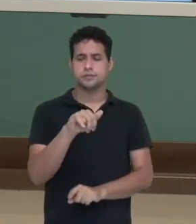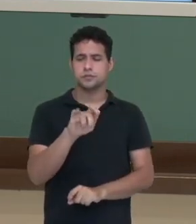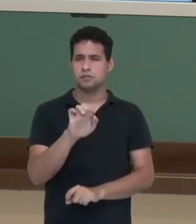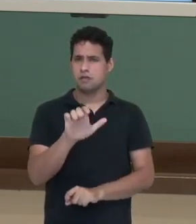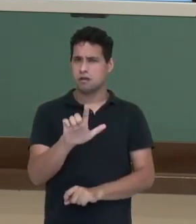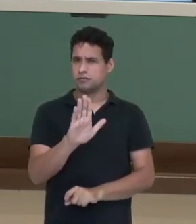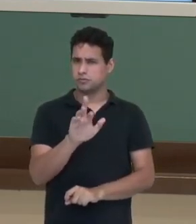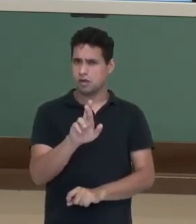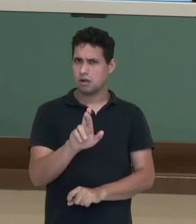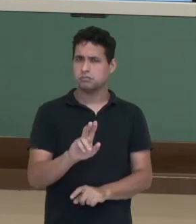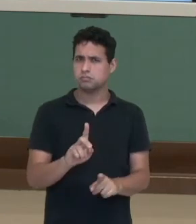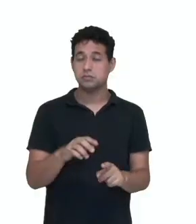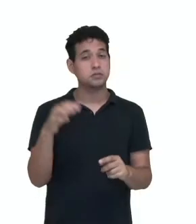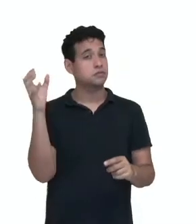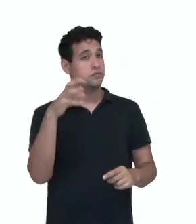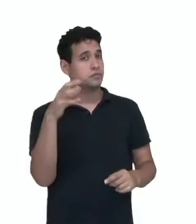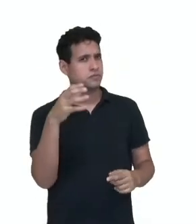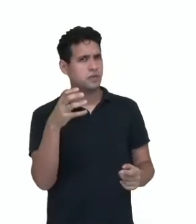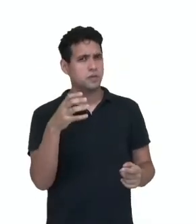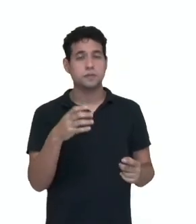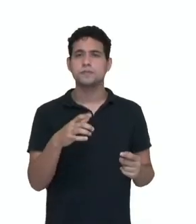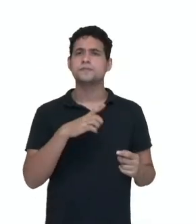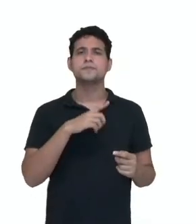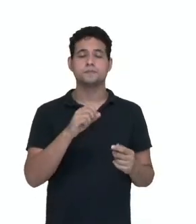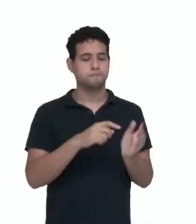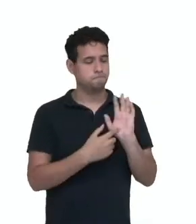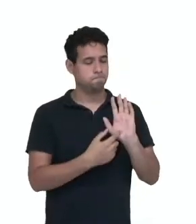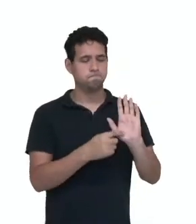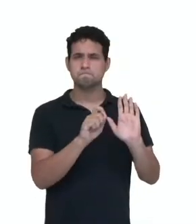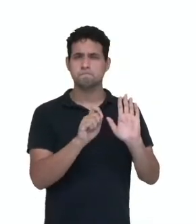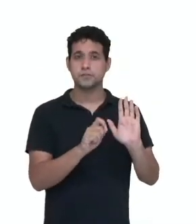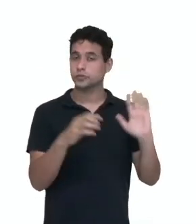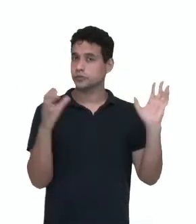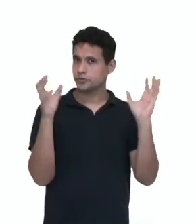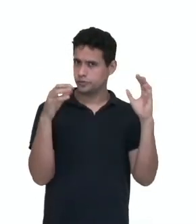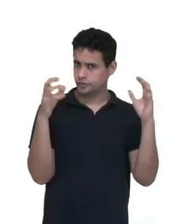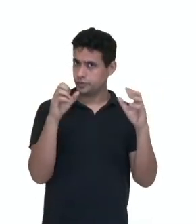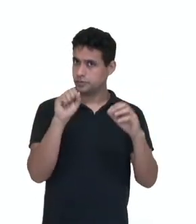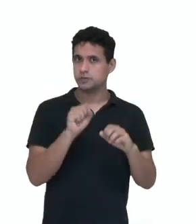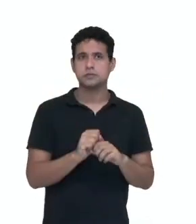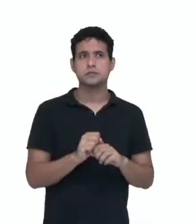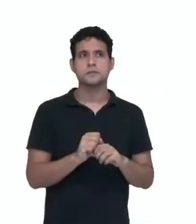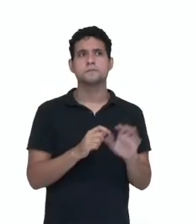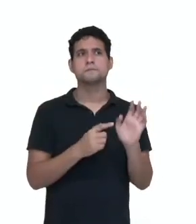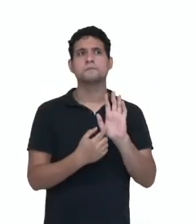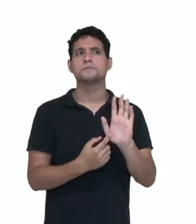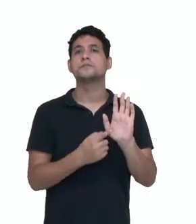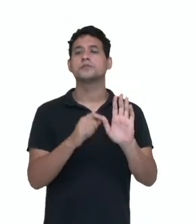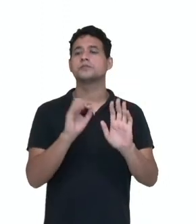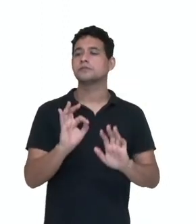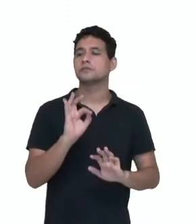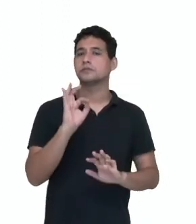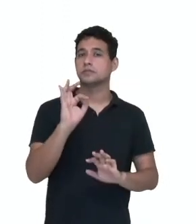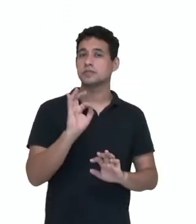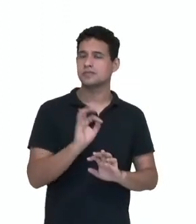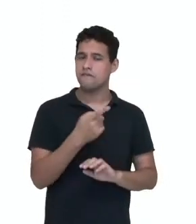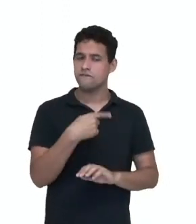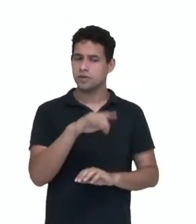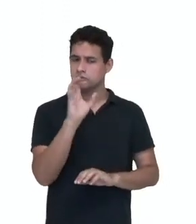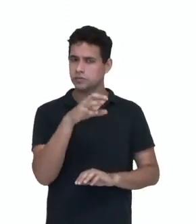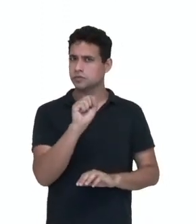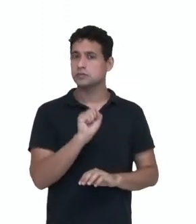Aqui está, ó, chover, presente indicativo, chove. Perífrasis del futuro, va a